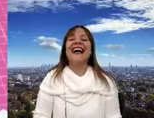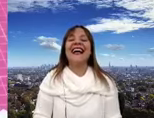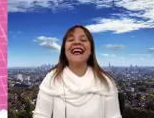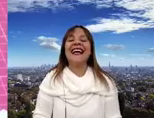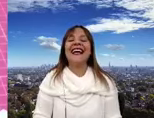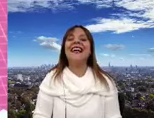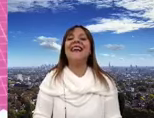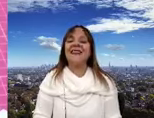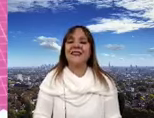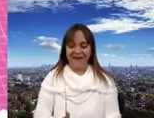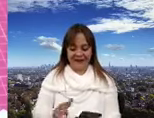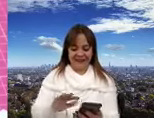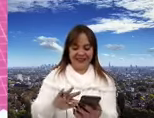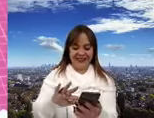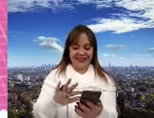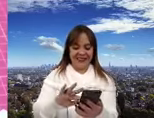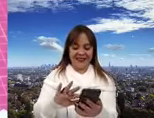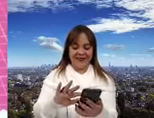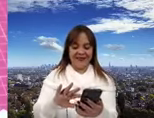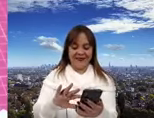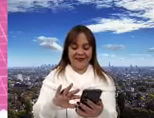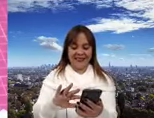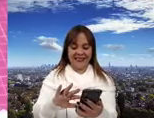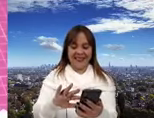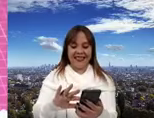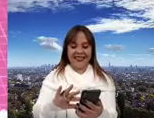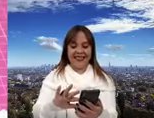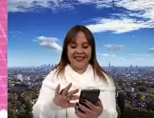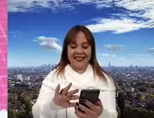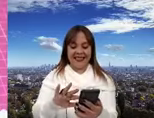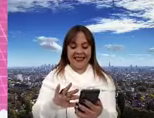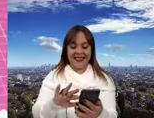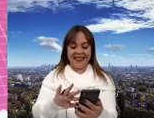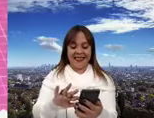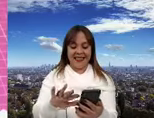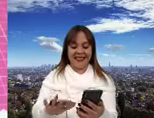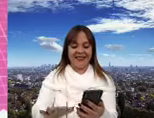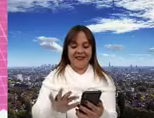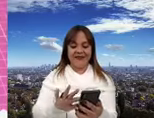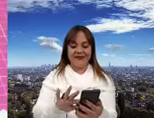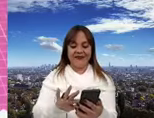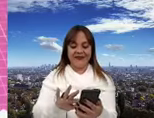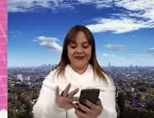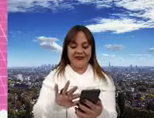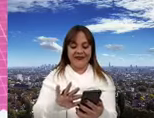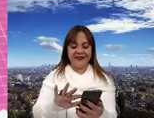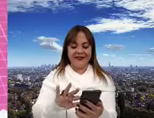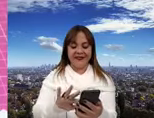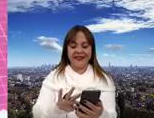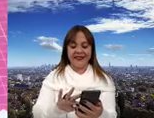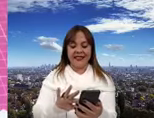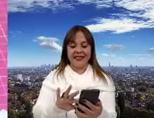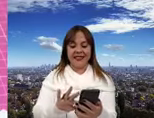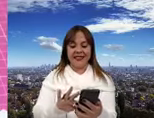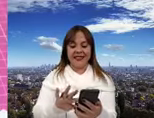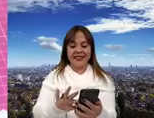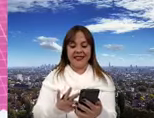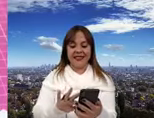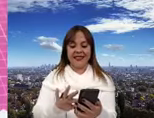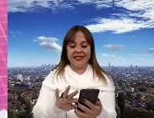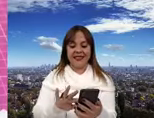ali, afundou o olho, tá vendo? Ó, afundou, arremata aqui atrás, não vai aparecer, que a gente vai